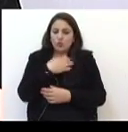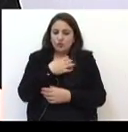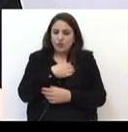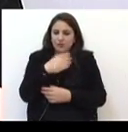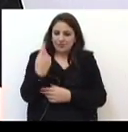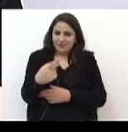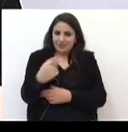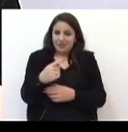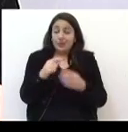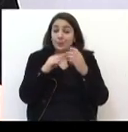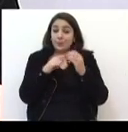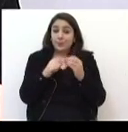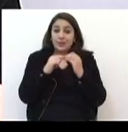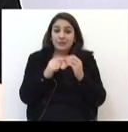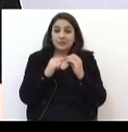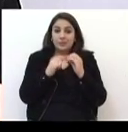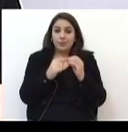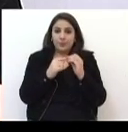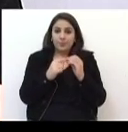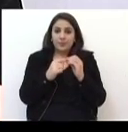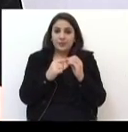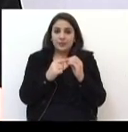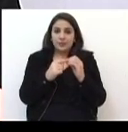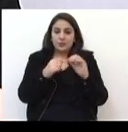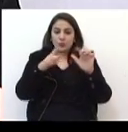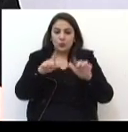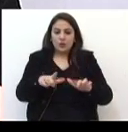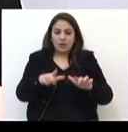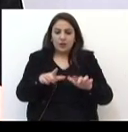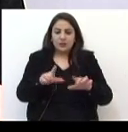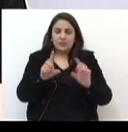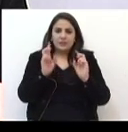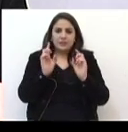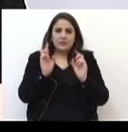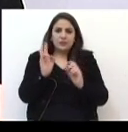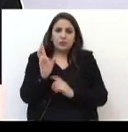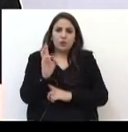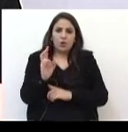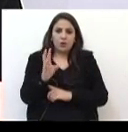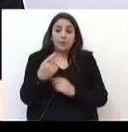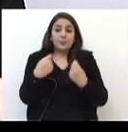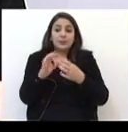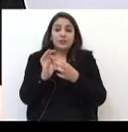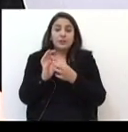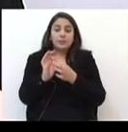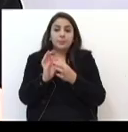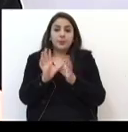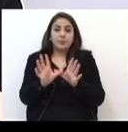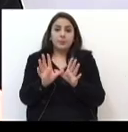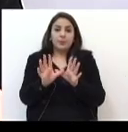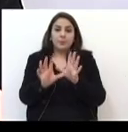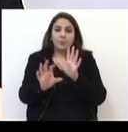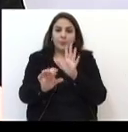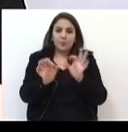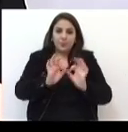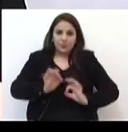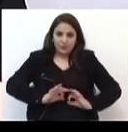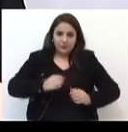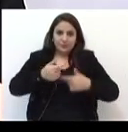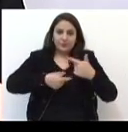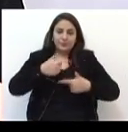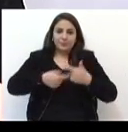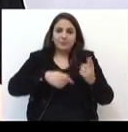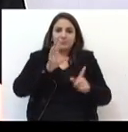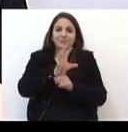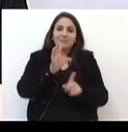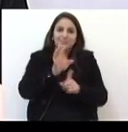estar principalmente nos pontos de tráfico de drogas. Deveria ser liberado para a polícia agir contra